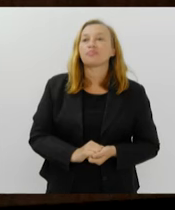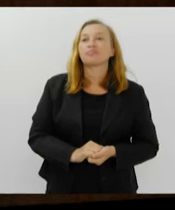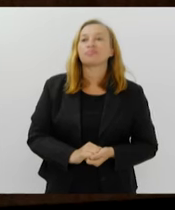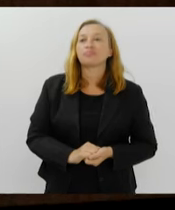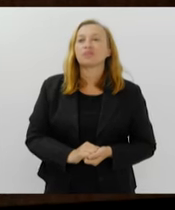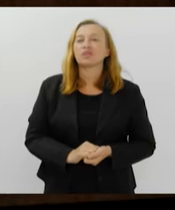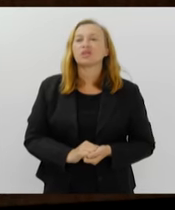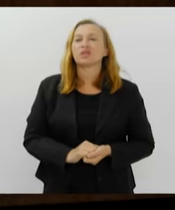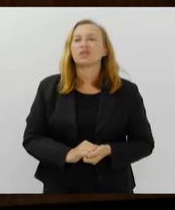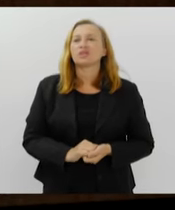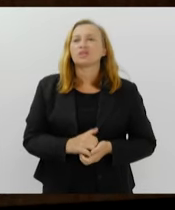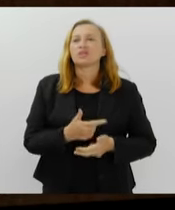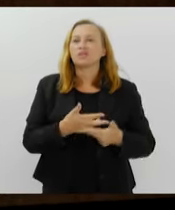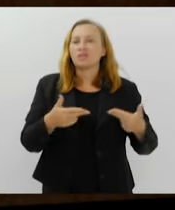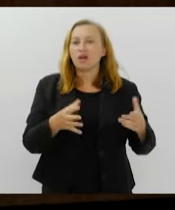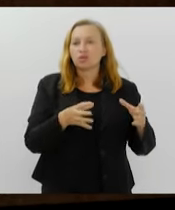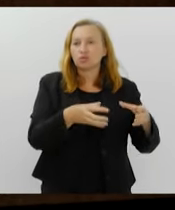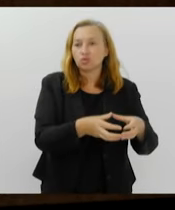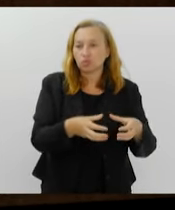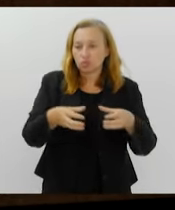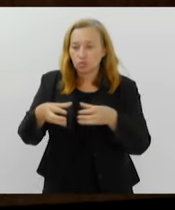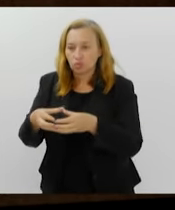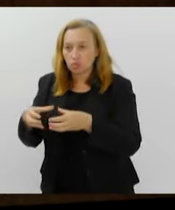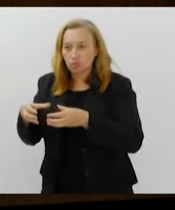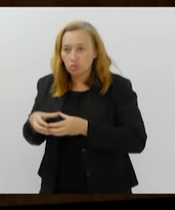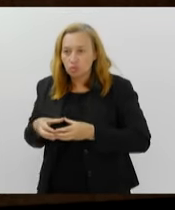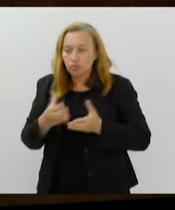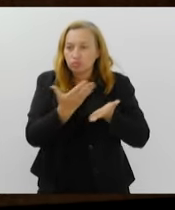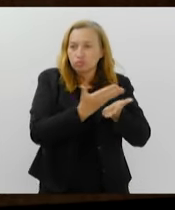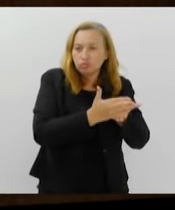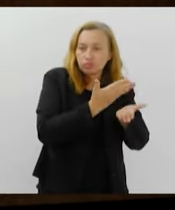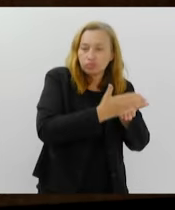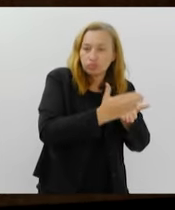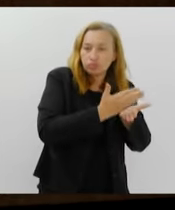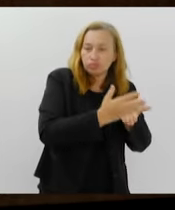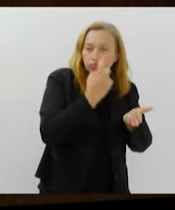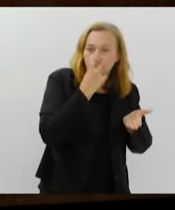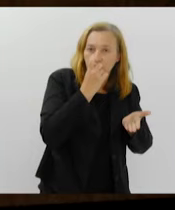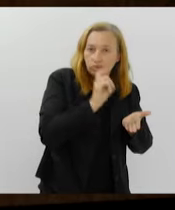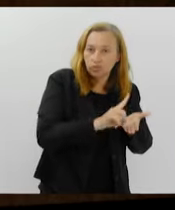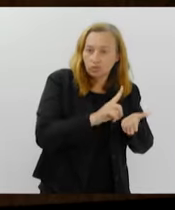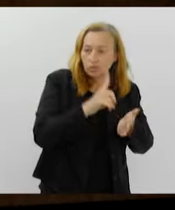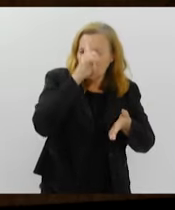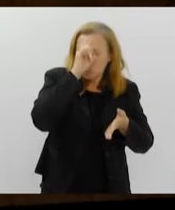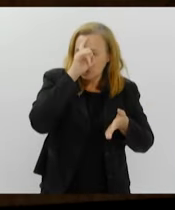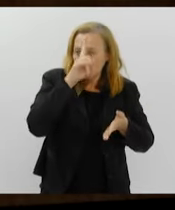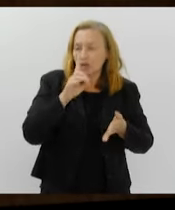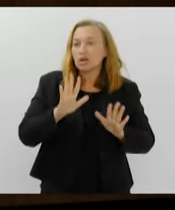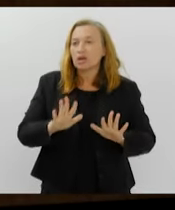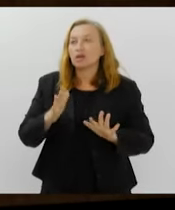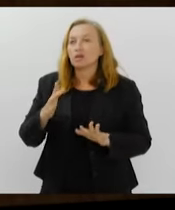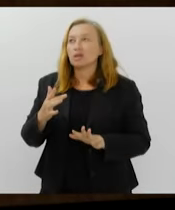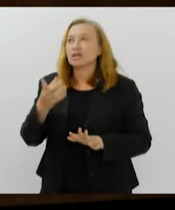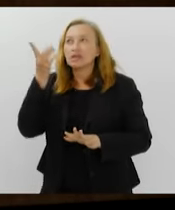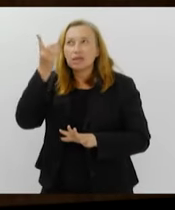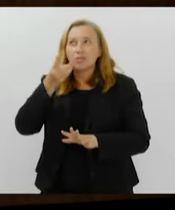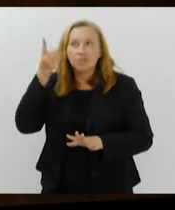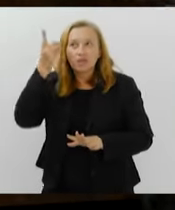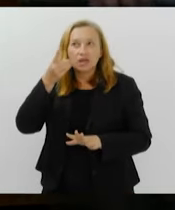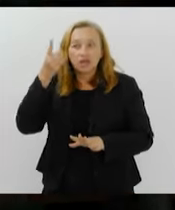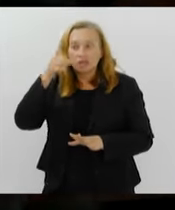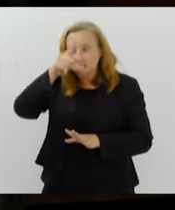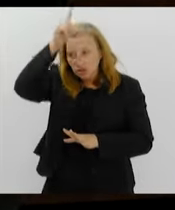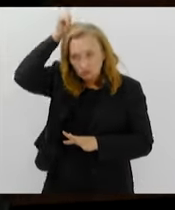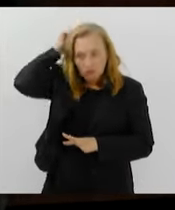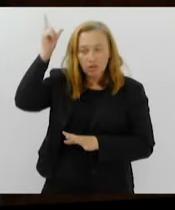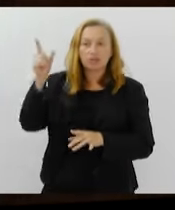várias classes de resíduos hospitalares se eu não me engano Deputado malafai e o deputado Luis Paulo tá aqui